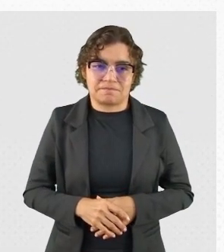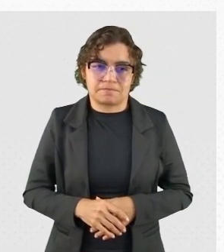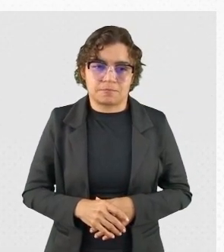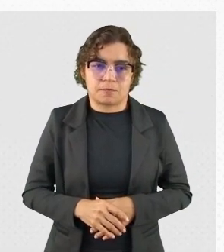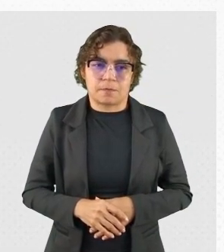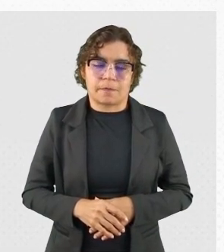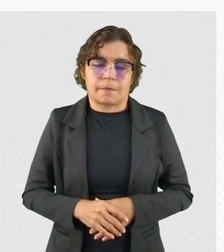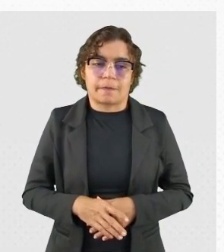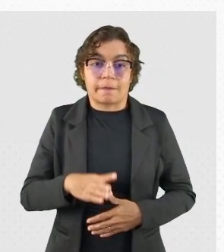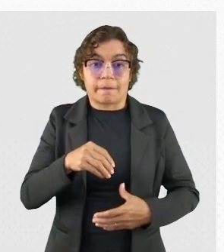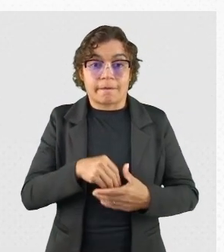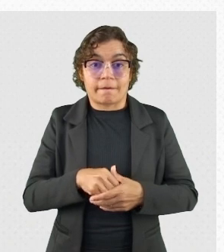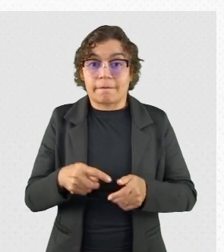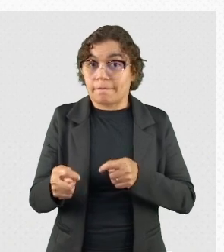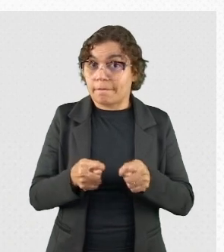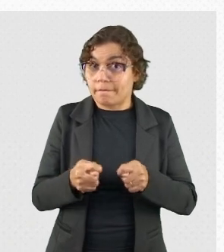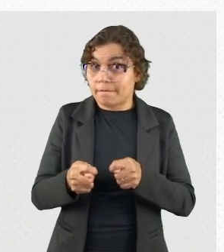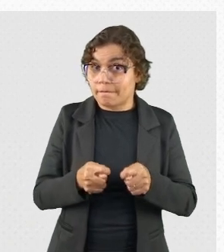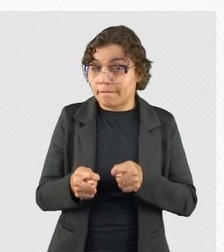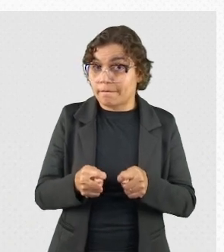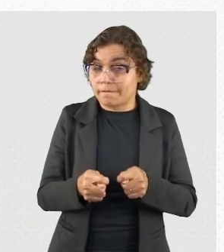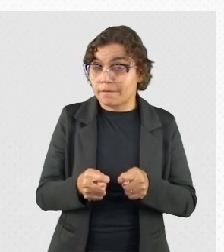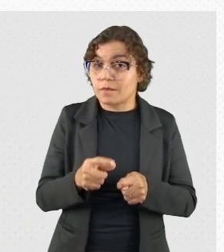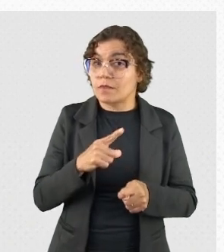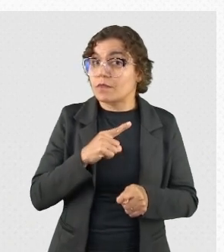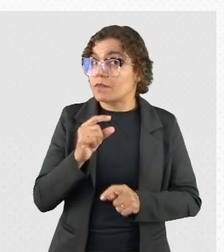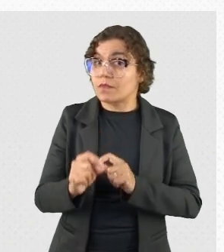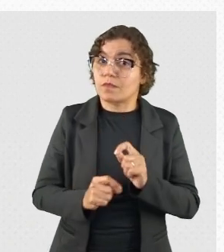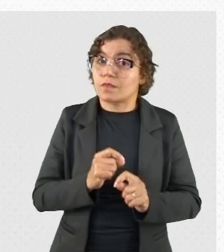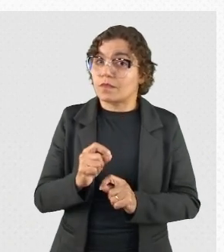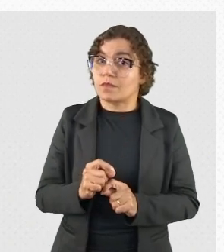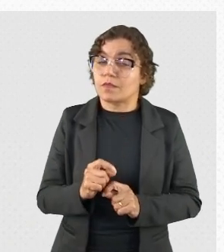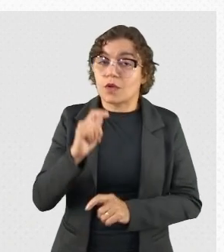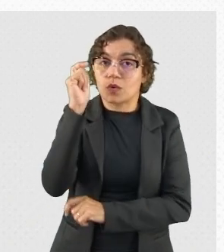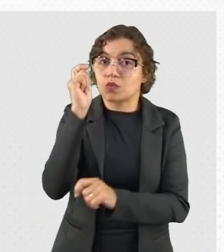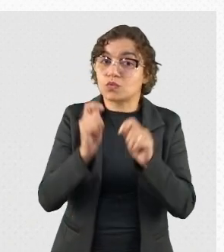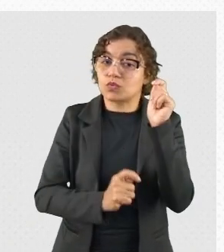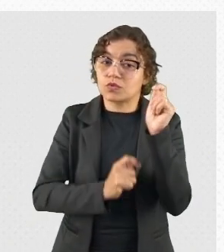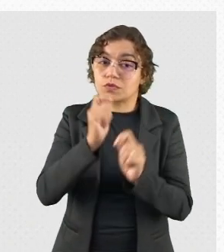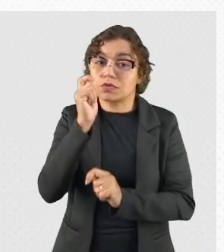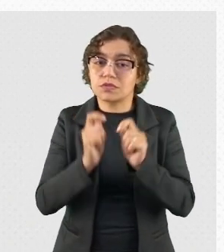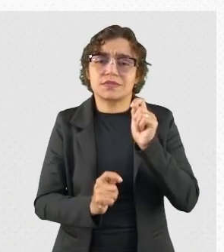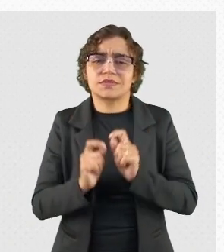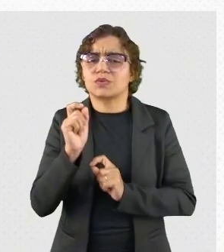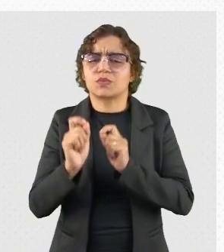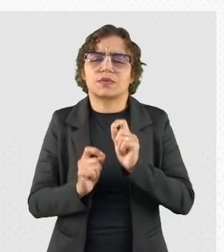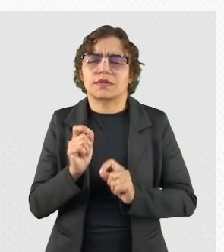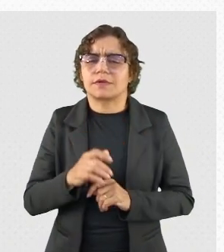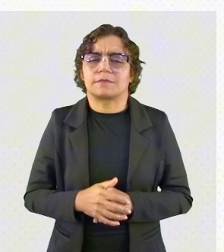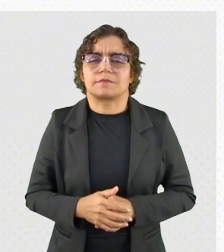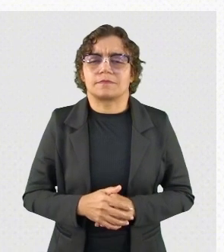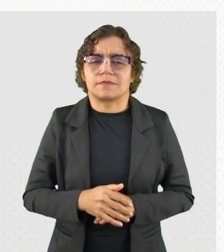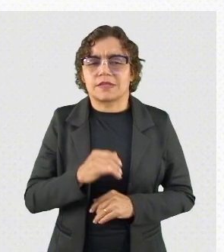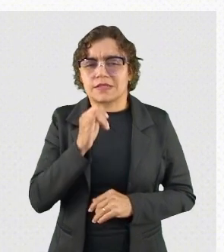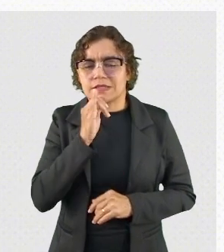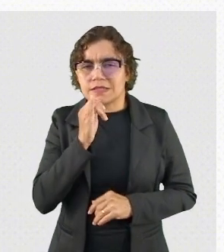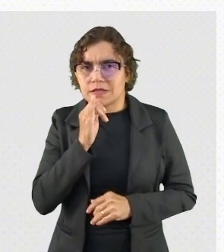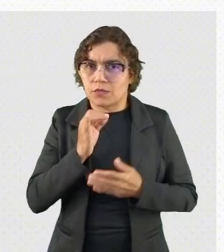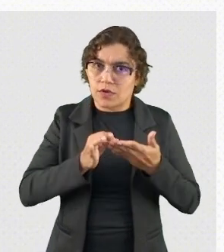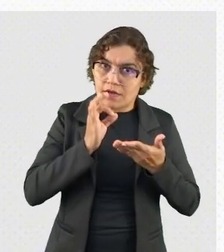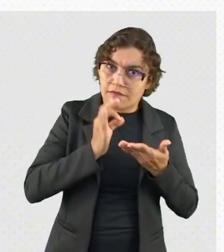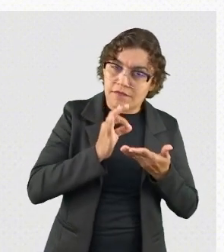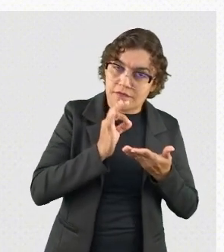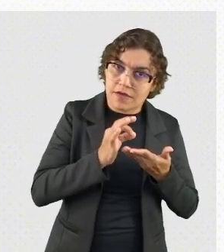Dentro dessa economia da República das Oligarquias, você tem, claro, uma indústria muito incipiente, porque você tem, claro, a venda do café, isso